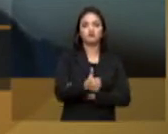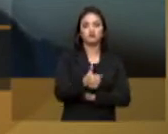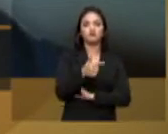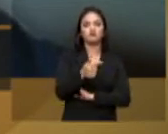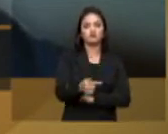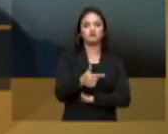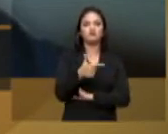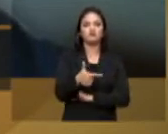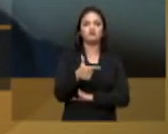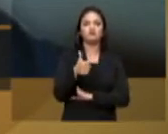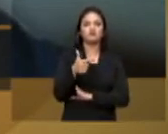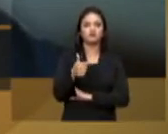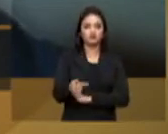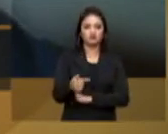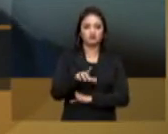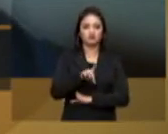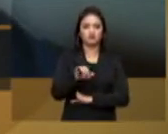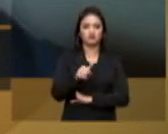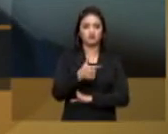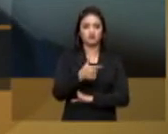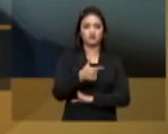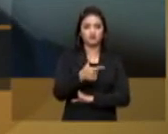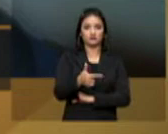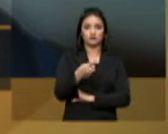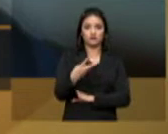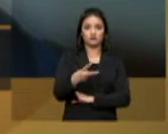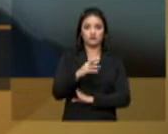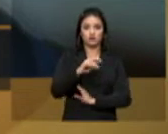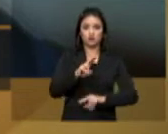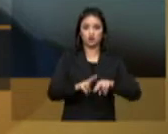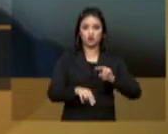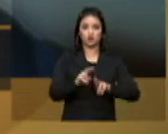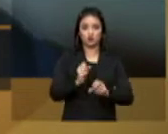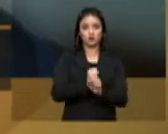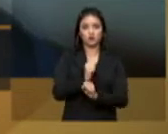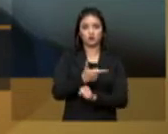11.727, de 23 de junho de 2008.